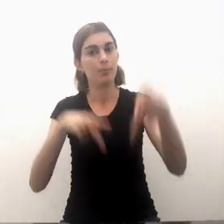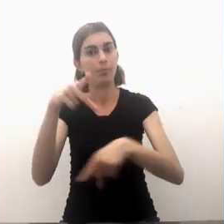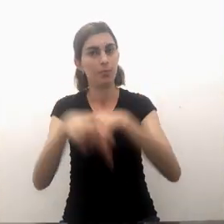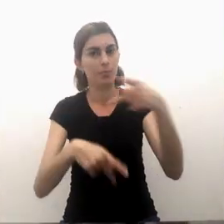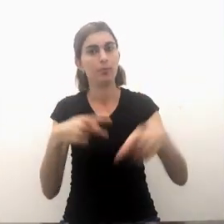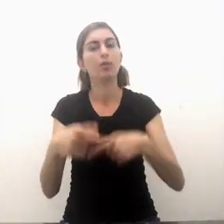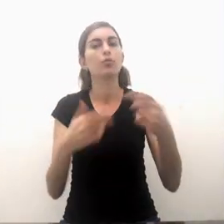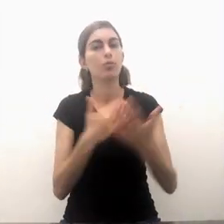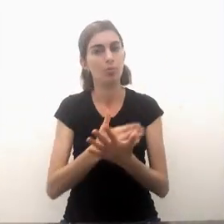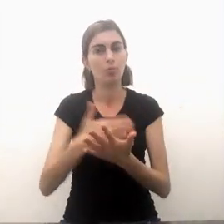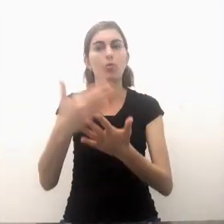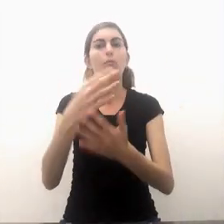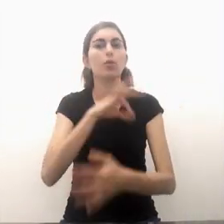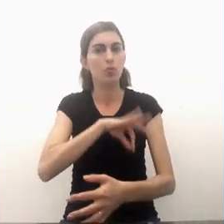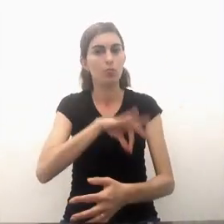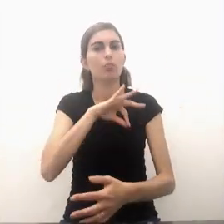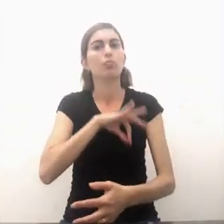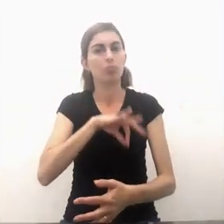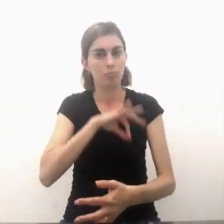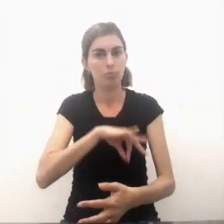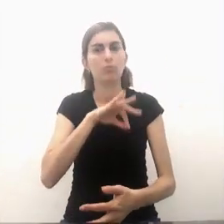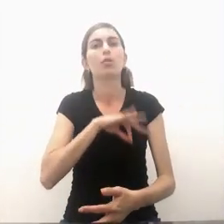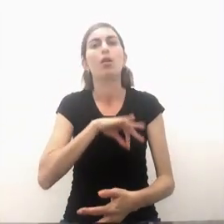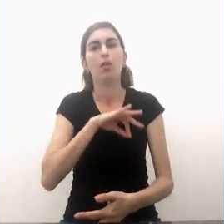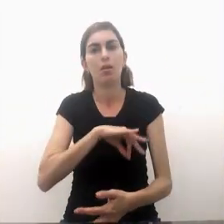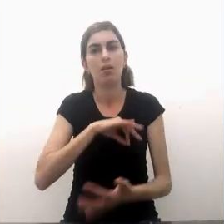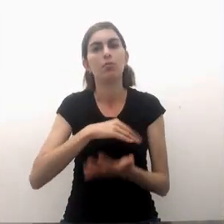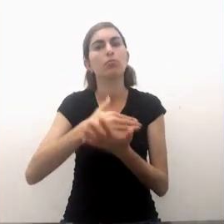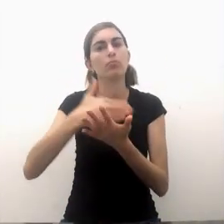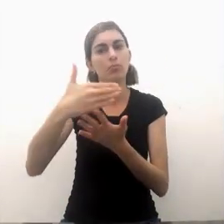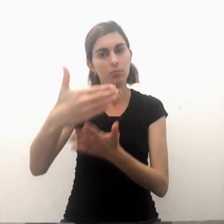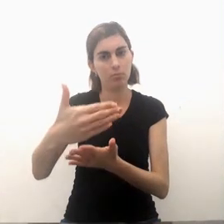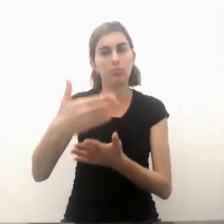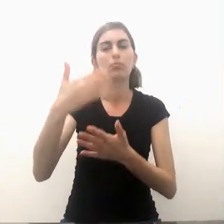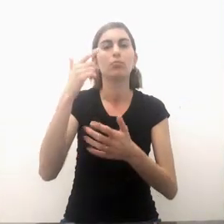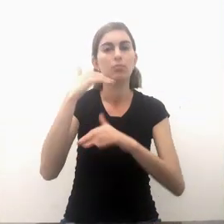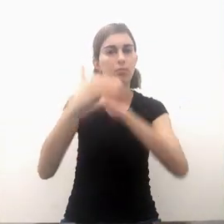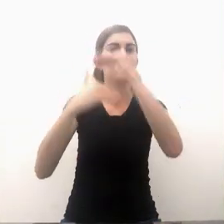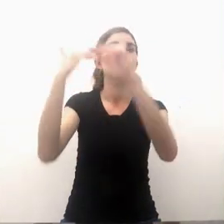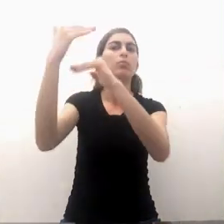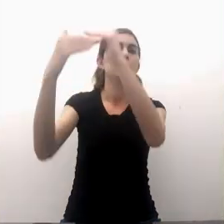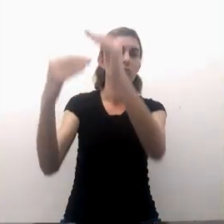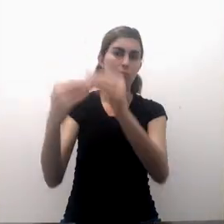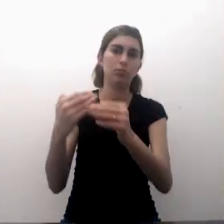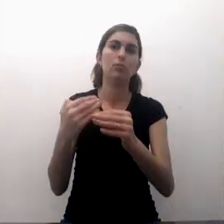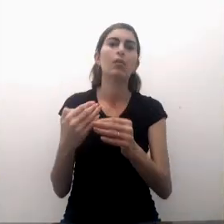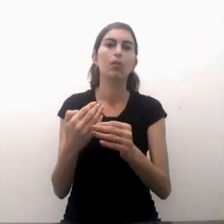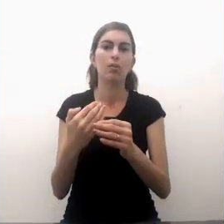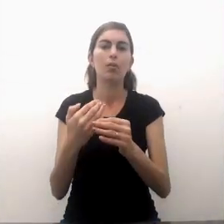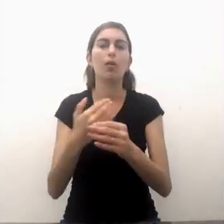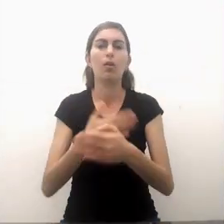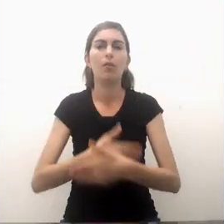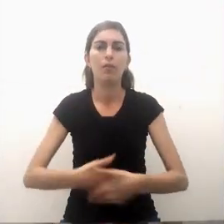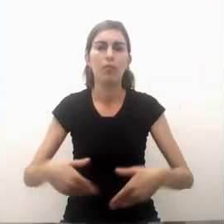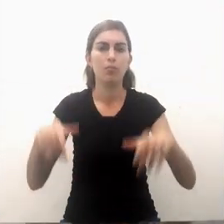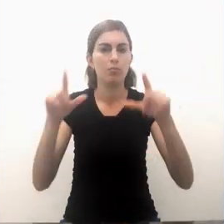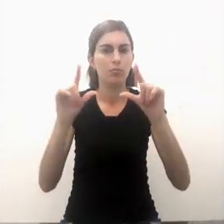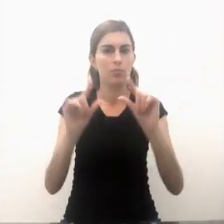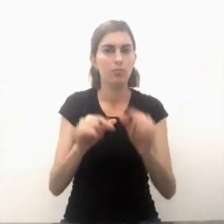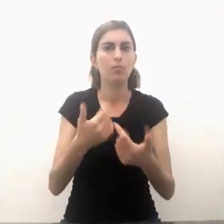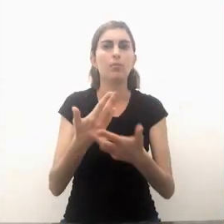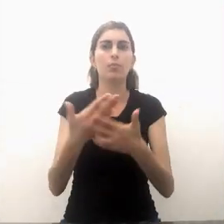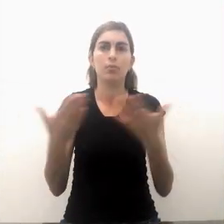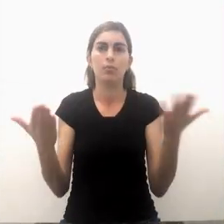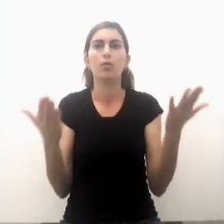população chinesa começou a receber um salário, tá? Começou a se desenvolver, a fome diminui, né?